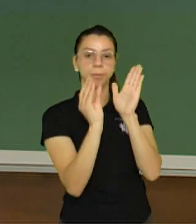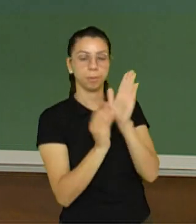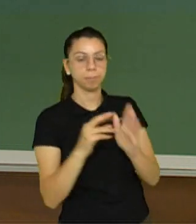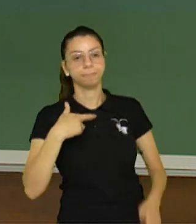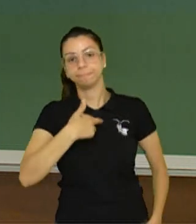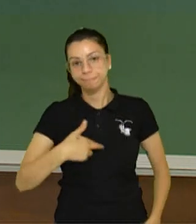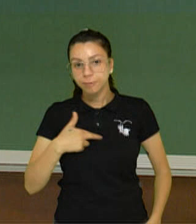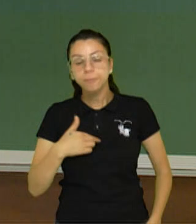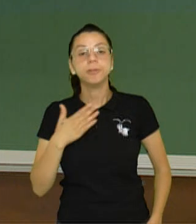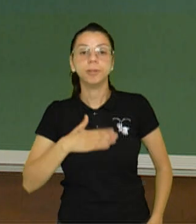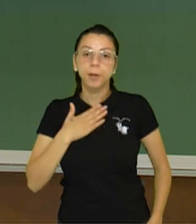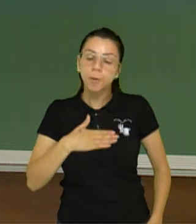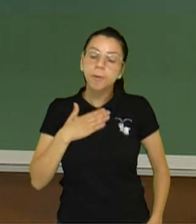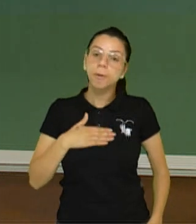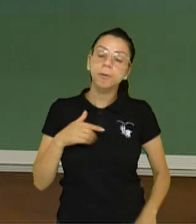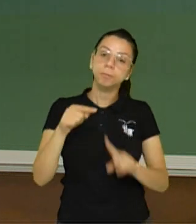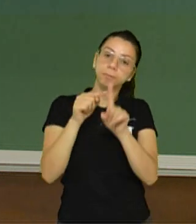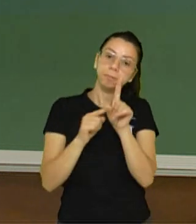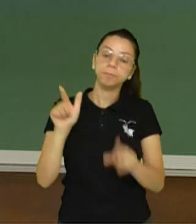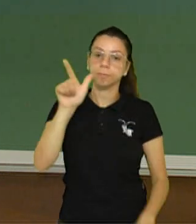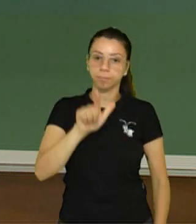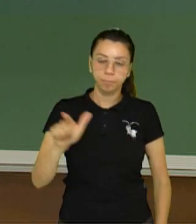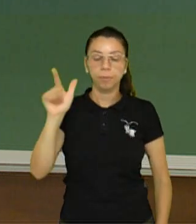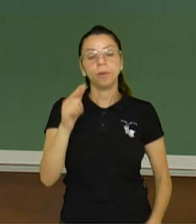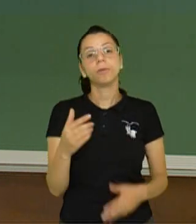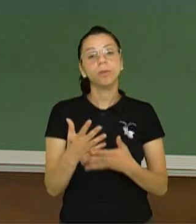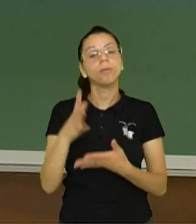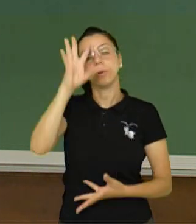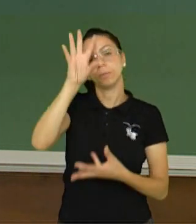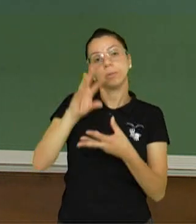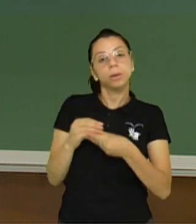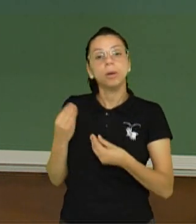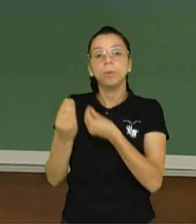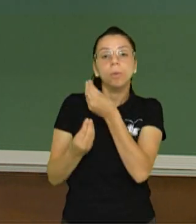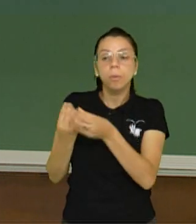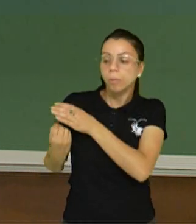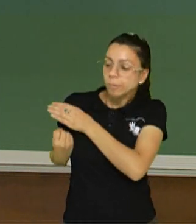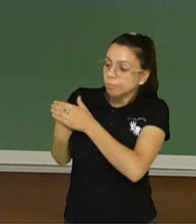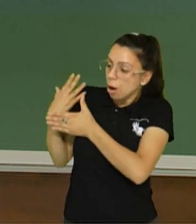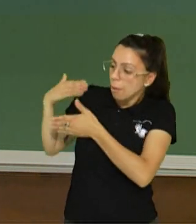você gosta desse tipo de literatura. Você vai entender bem as origens.